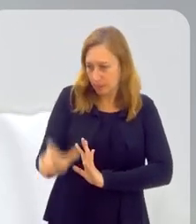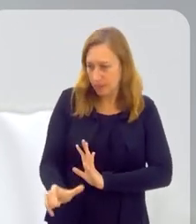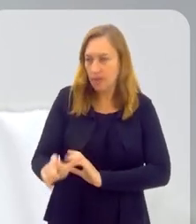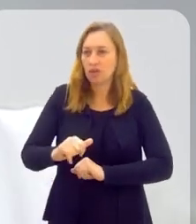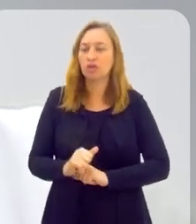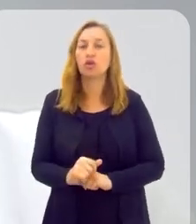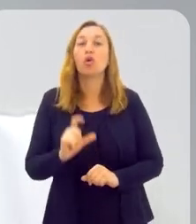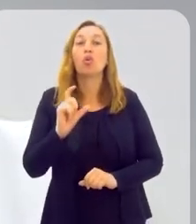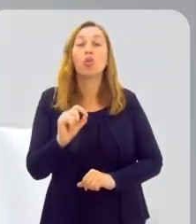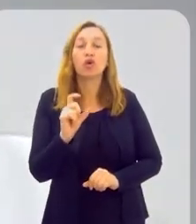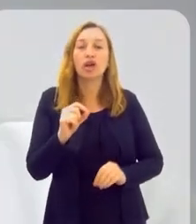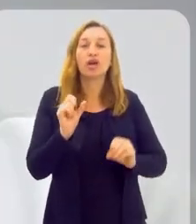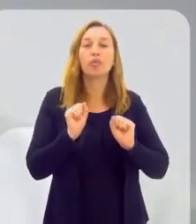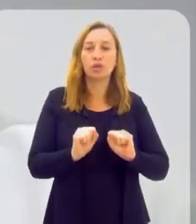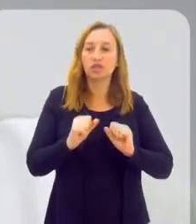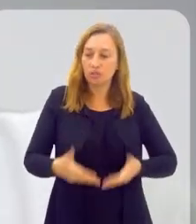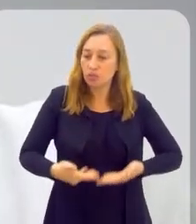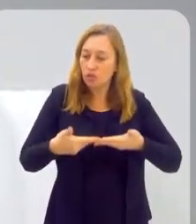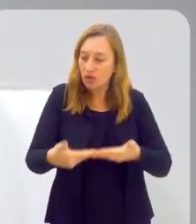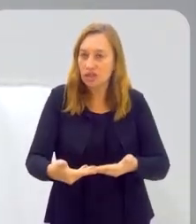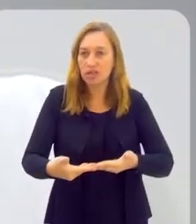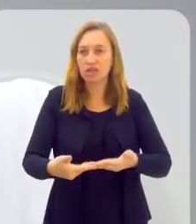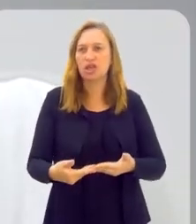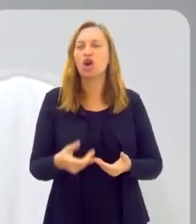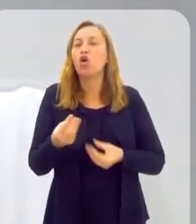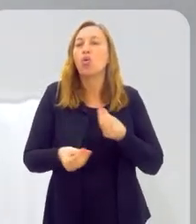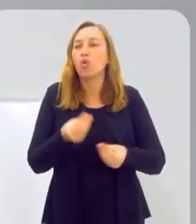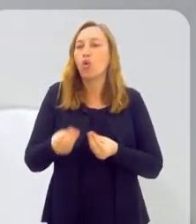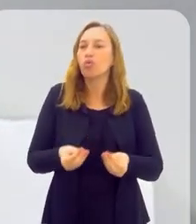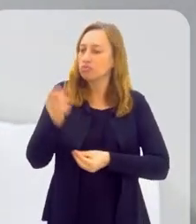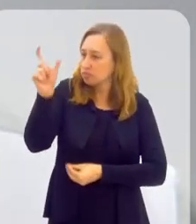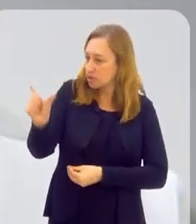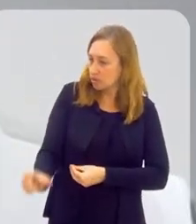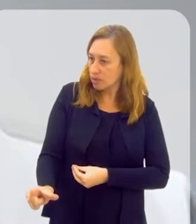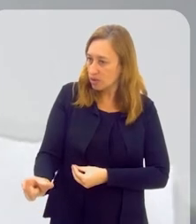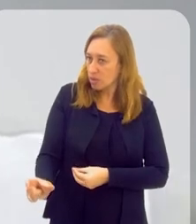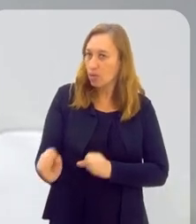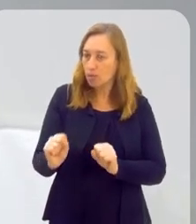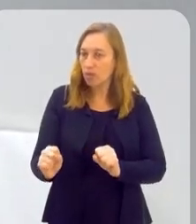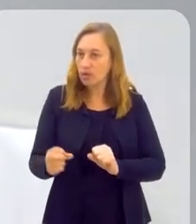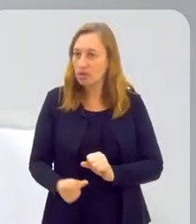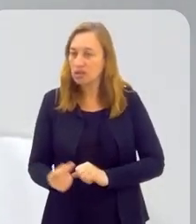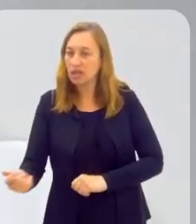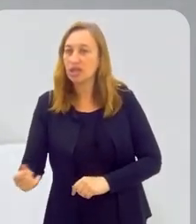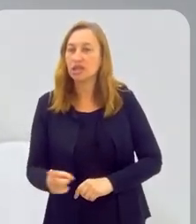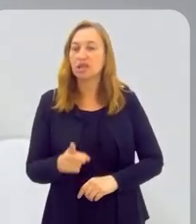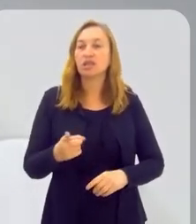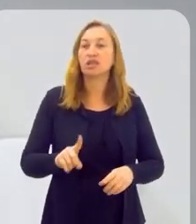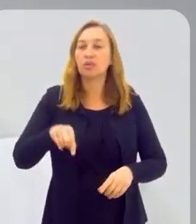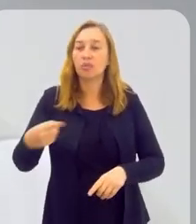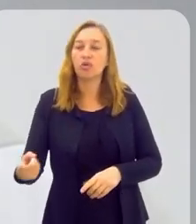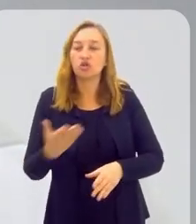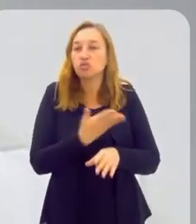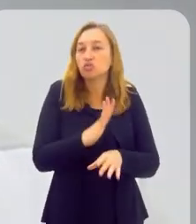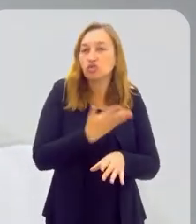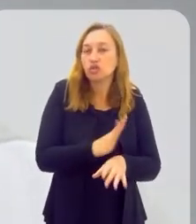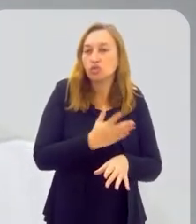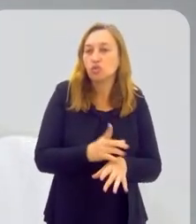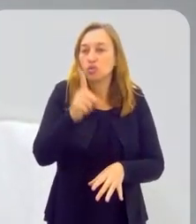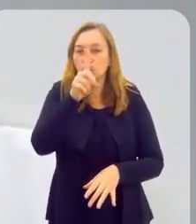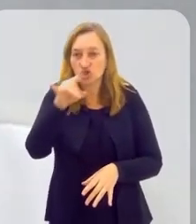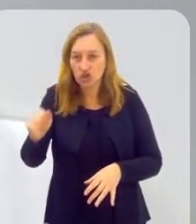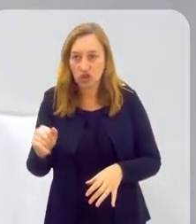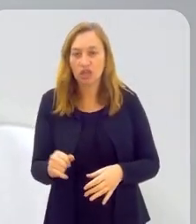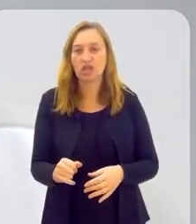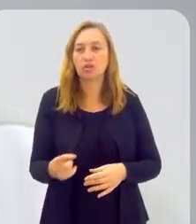pessoa. O que é que podemos Sim. oferecer e como é que essa pessoa pode sair depois de um dia de trabalho connosco, de um treino connosco,